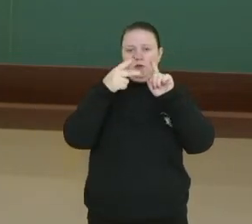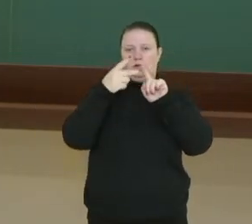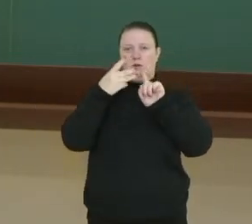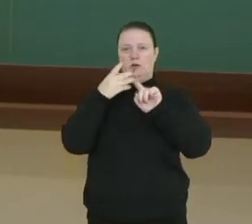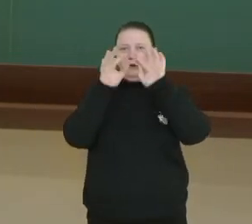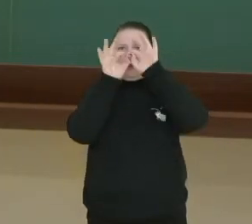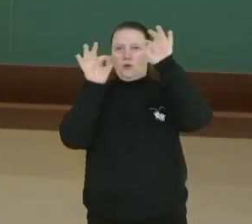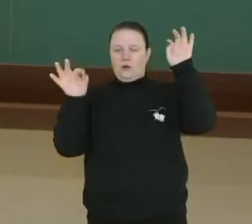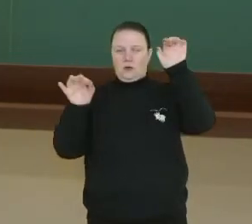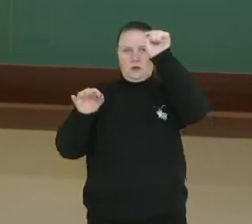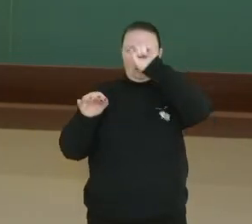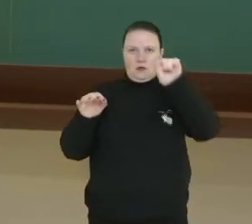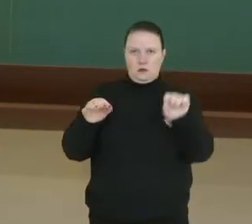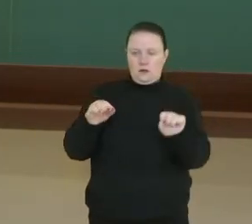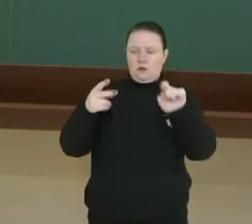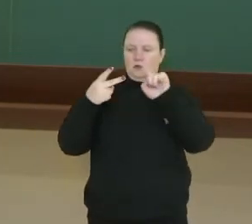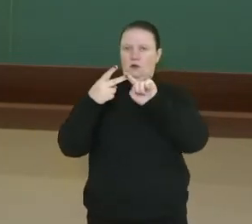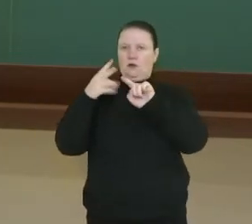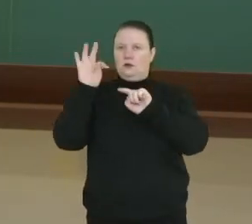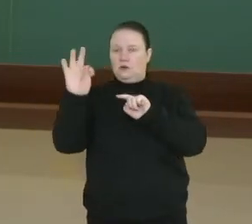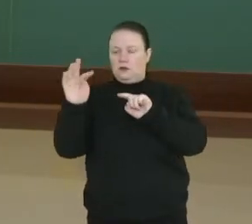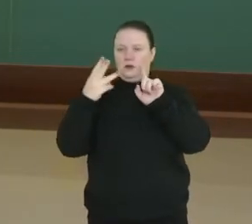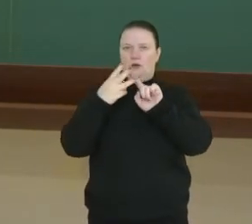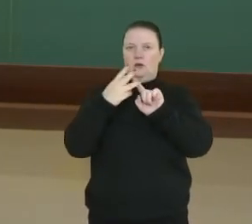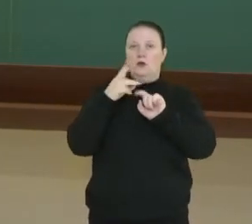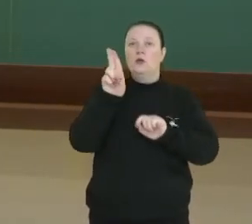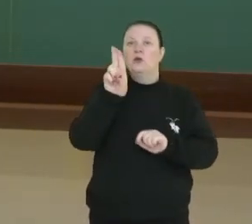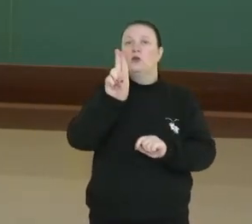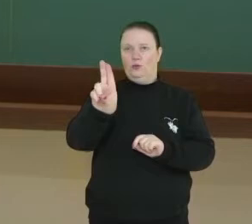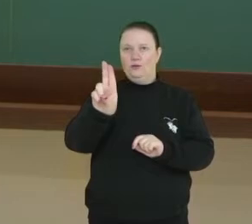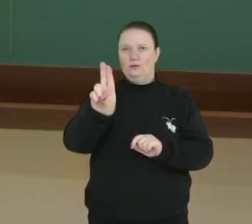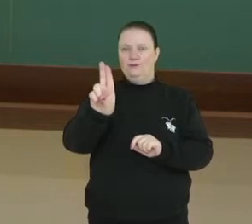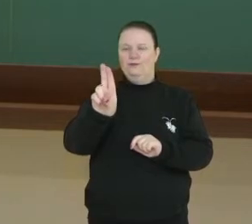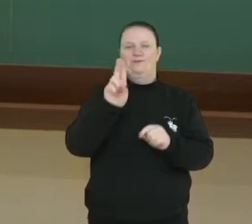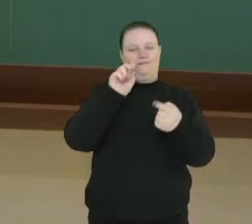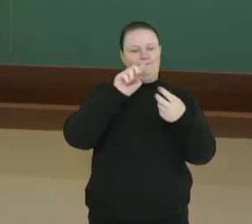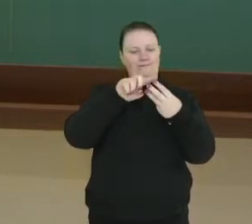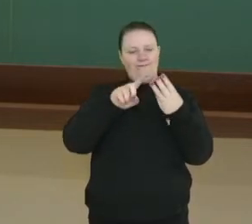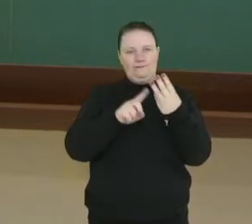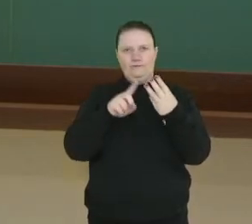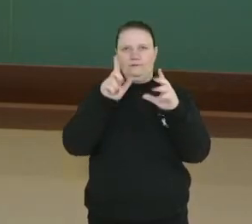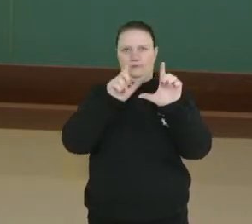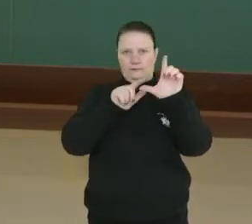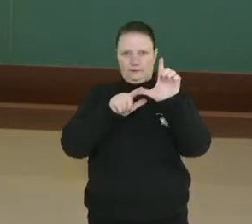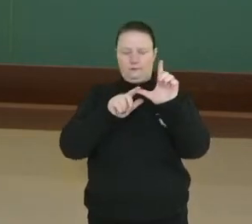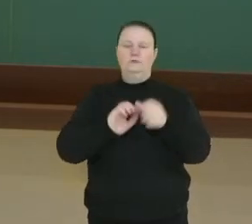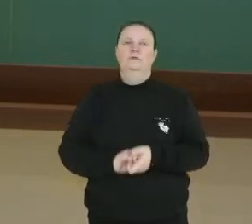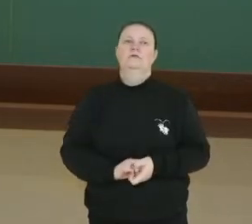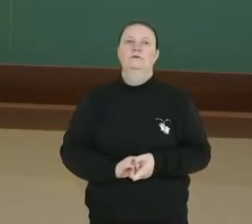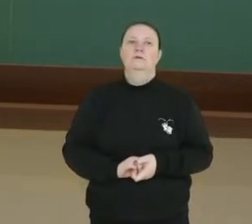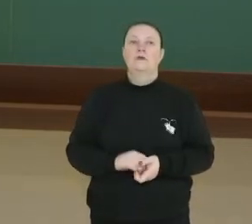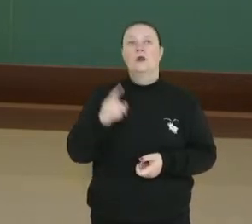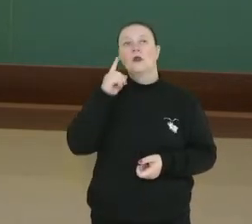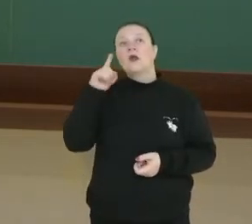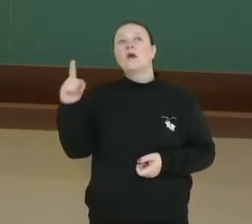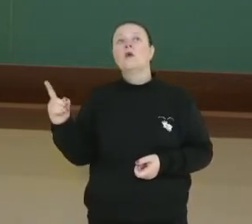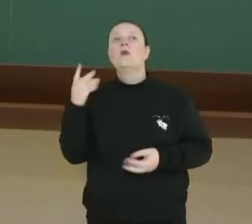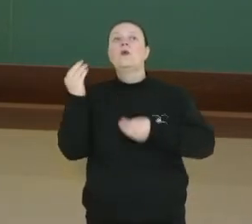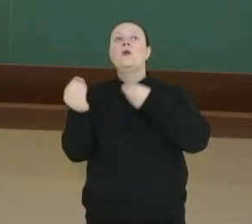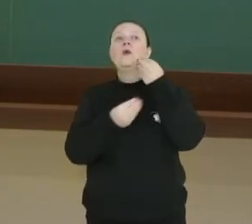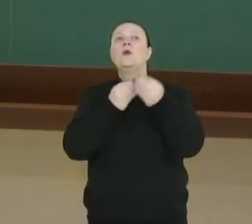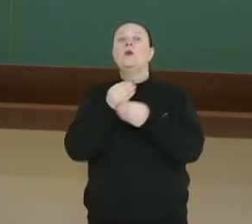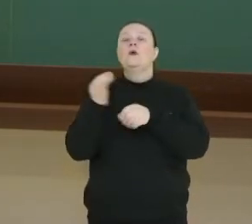reta S, T e U. Então primeira coisa que a gente precisa fazer é o quê? Ver exatamente